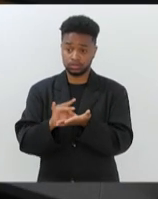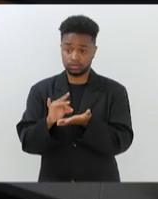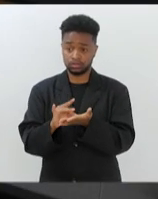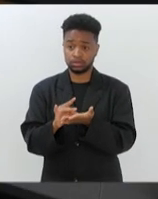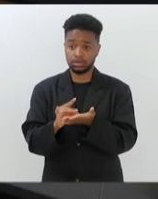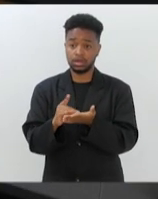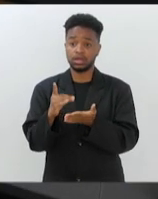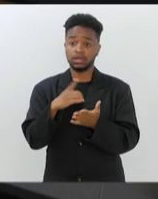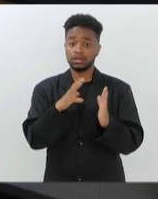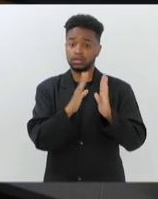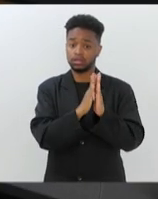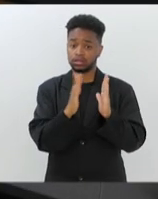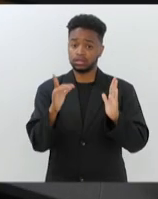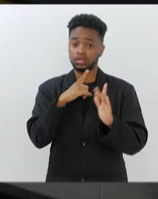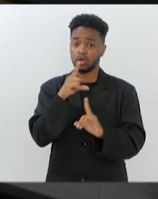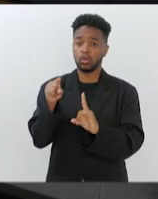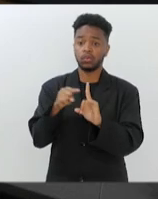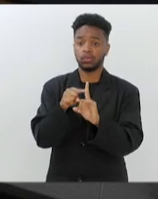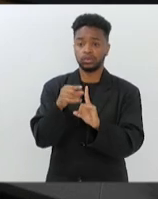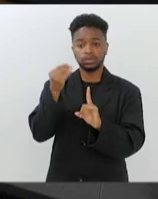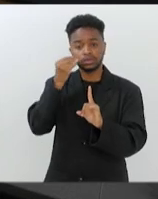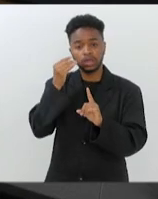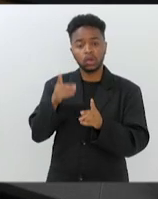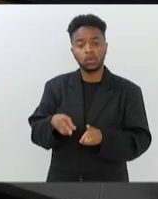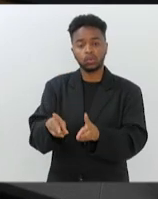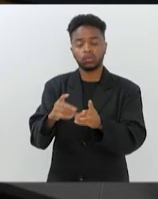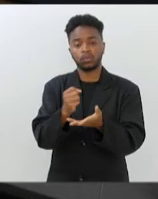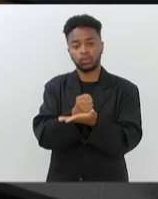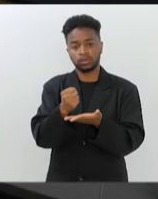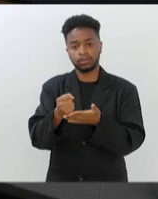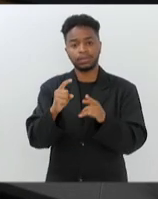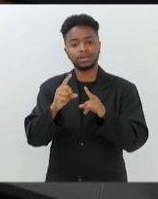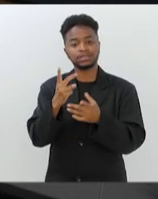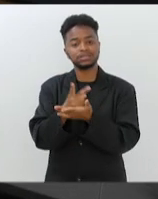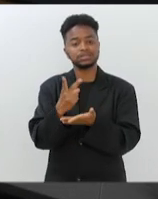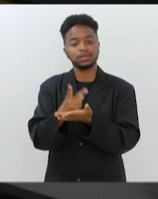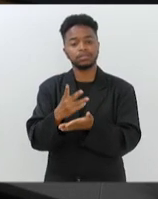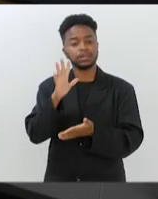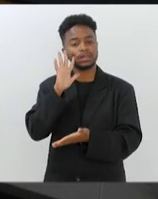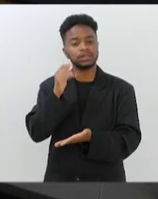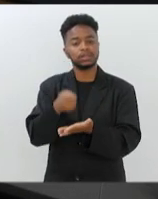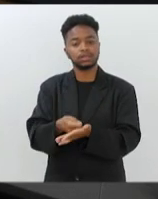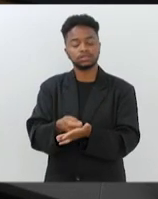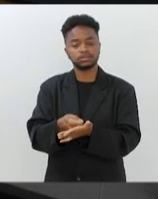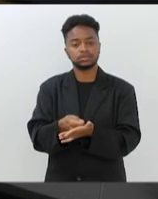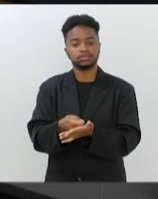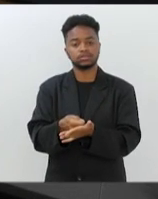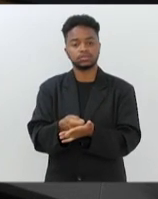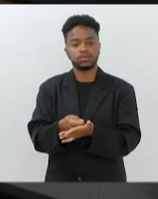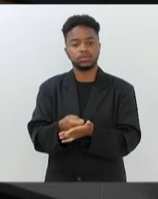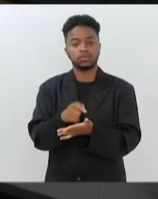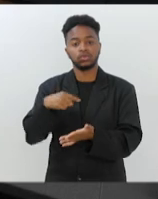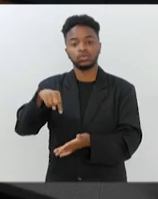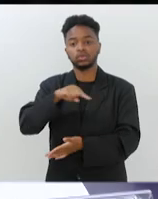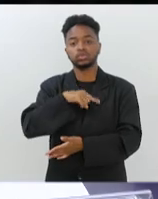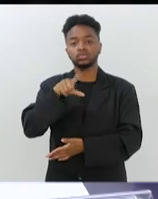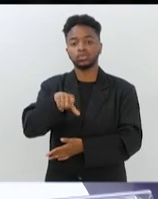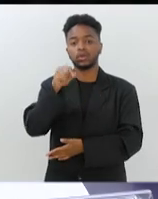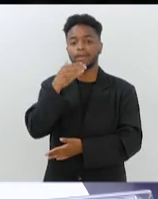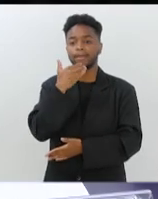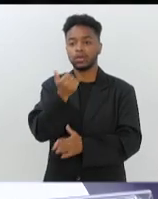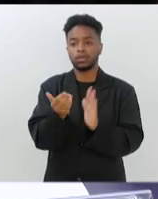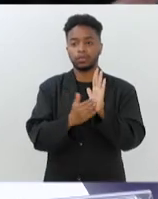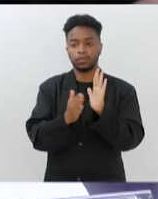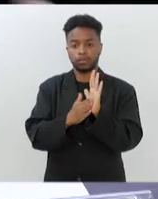tem um por objetivo tentar manter equilíbrio de contrato mas a decisão é sempre eh deliberada pra gente escolher pela melhor proposta